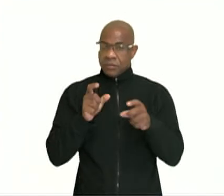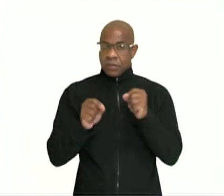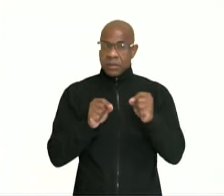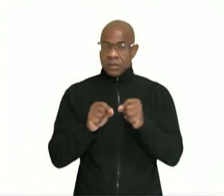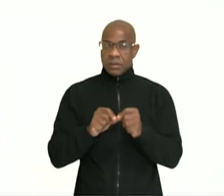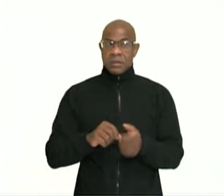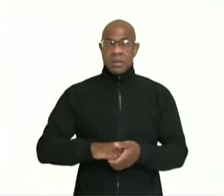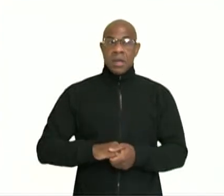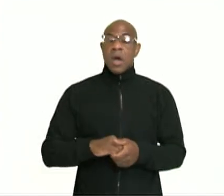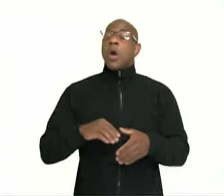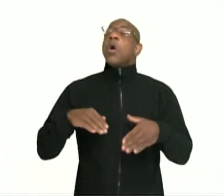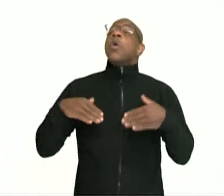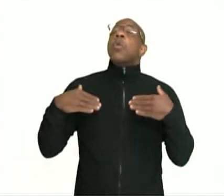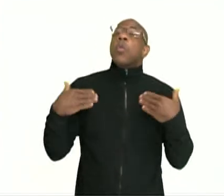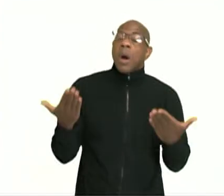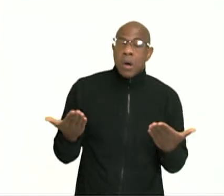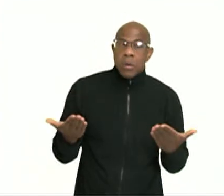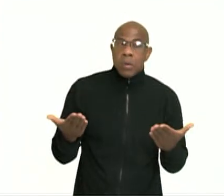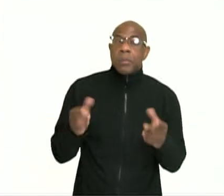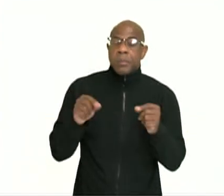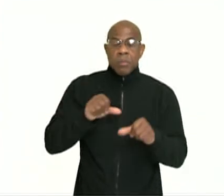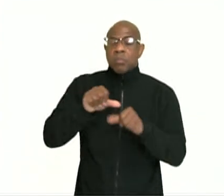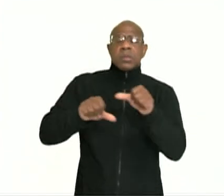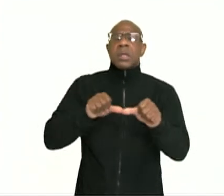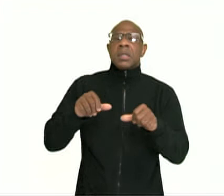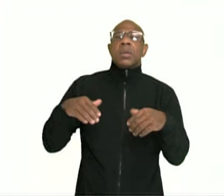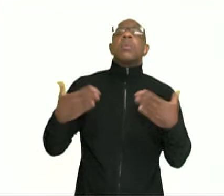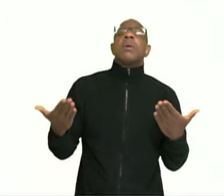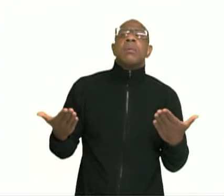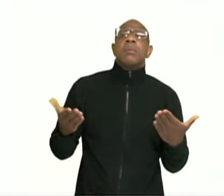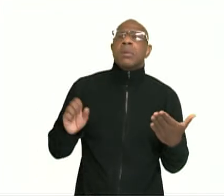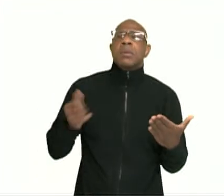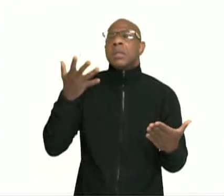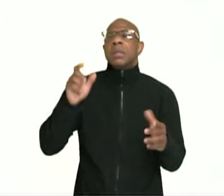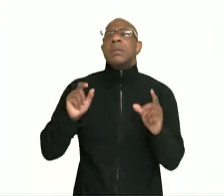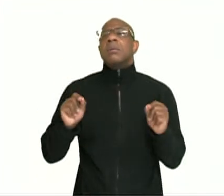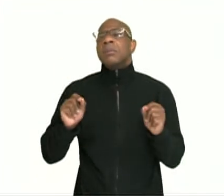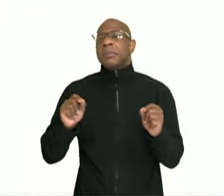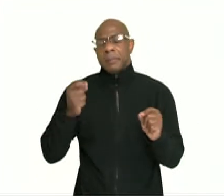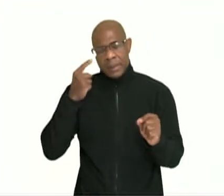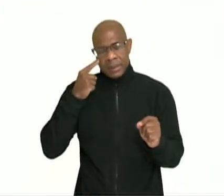95. Qual foi essa mudança? Pensa bem.